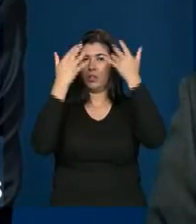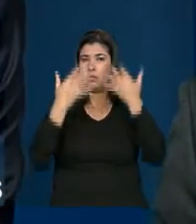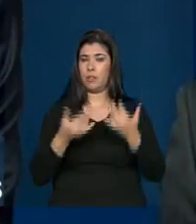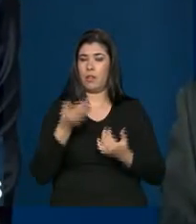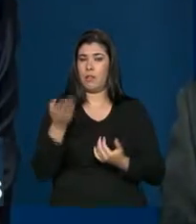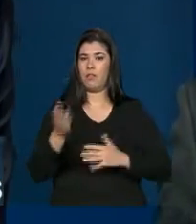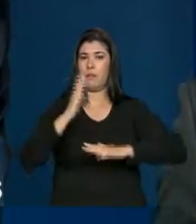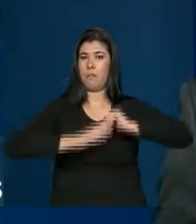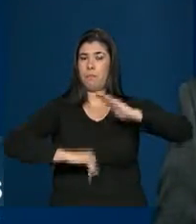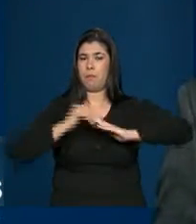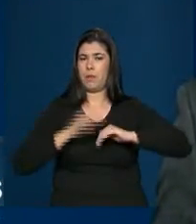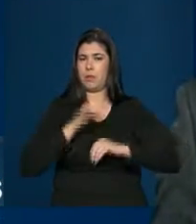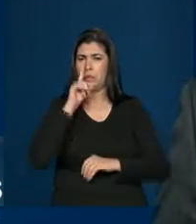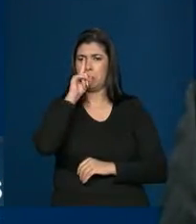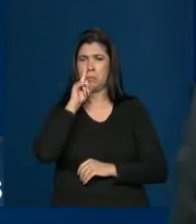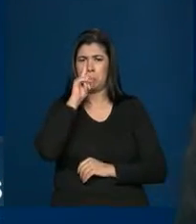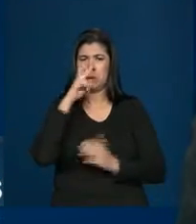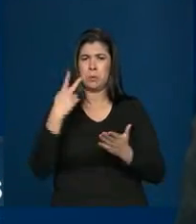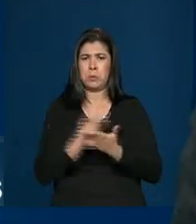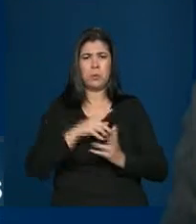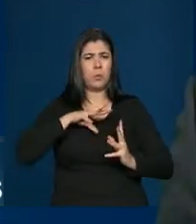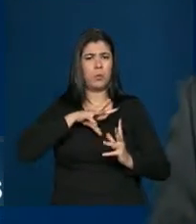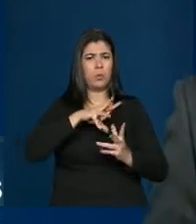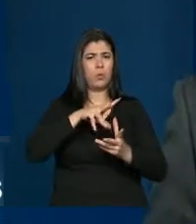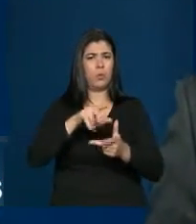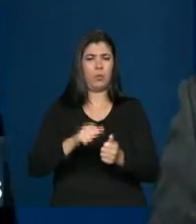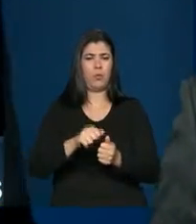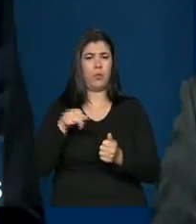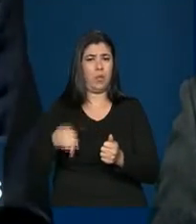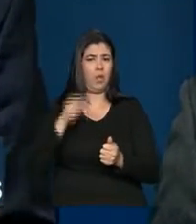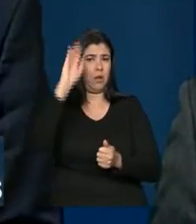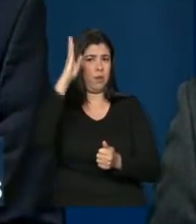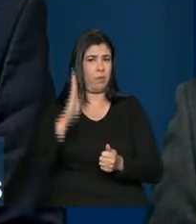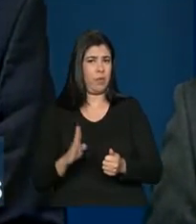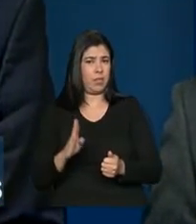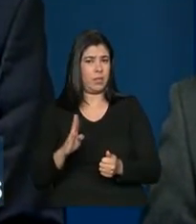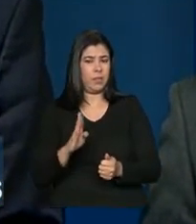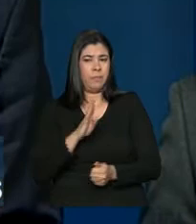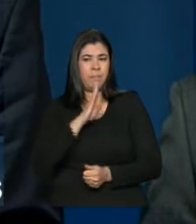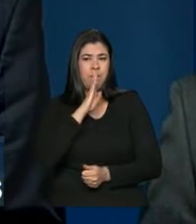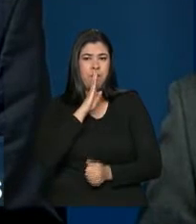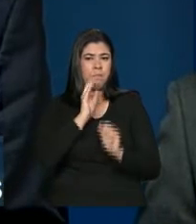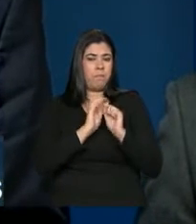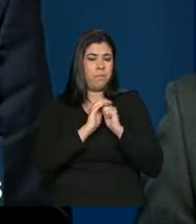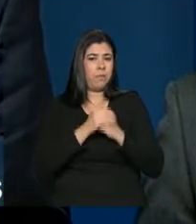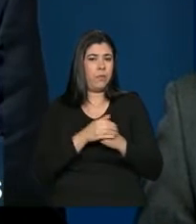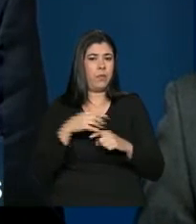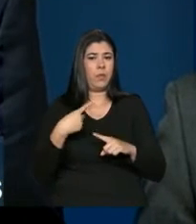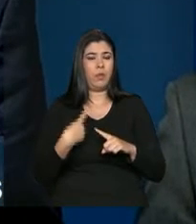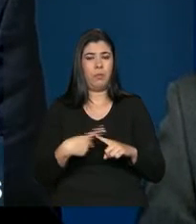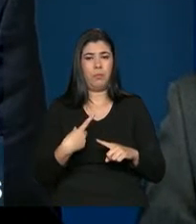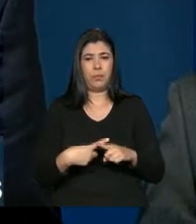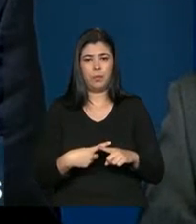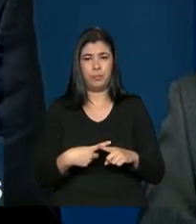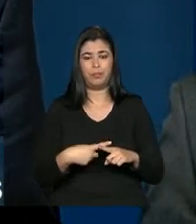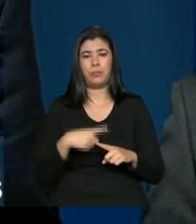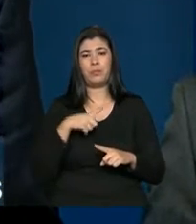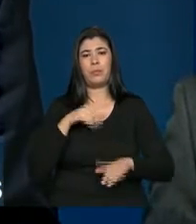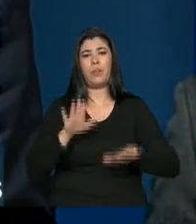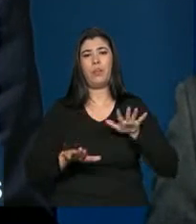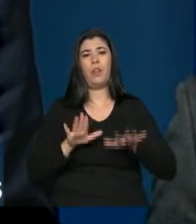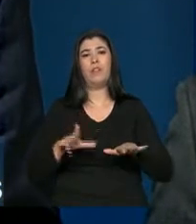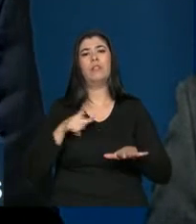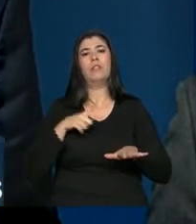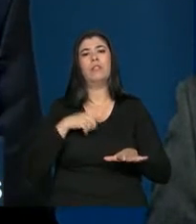crime que corria no mundo e no Brasil de forma silenciosa, em razão de muitas vezes